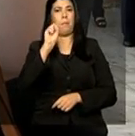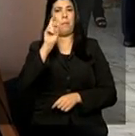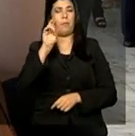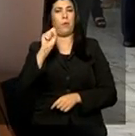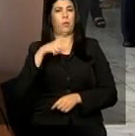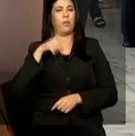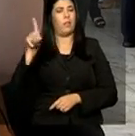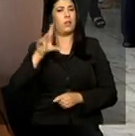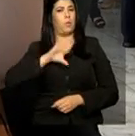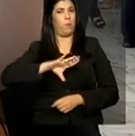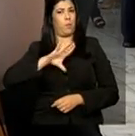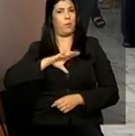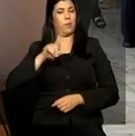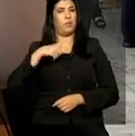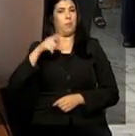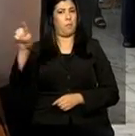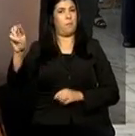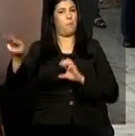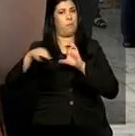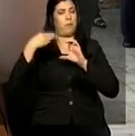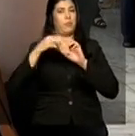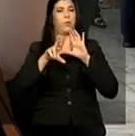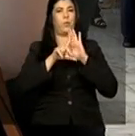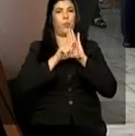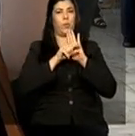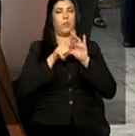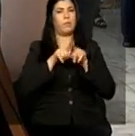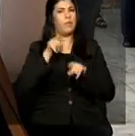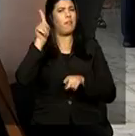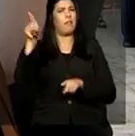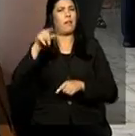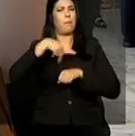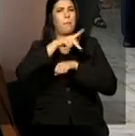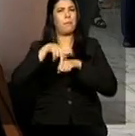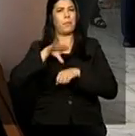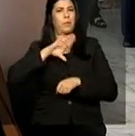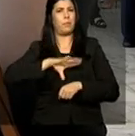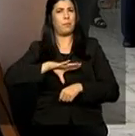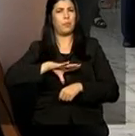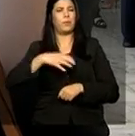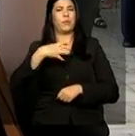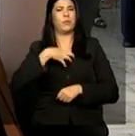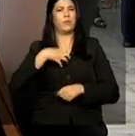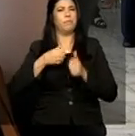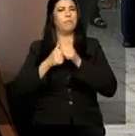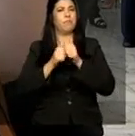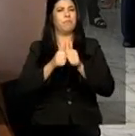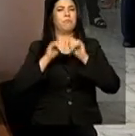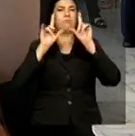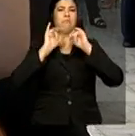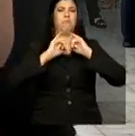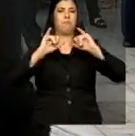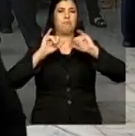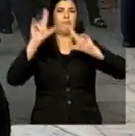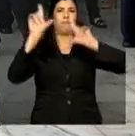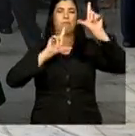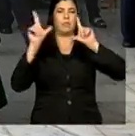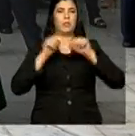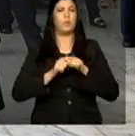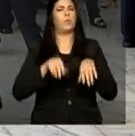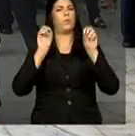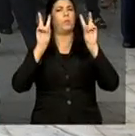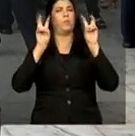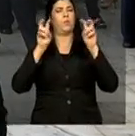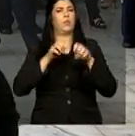Ele falando aqui, mandou para a gente o Twitter também. Em Portugal, seguindo a transmissão da presidenta Dilma, a educação é fundamental